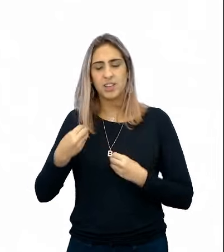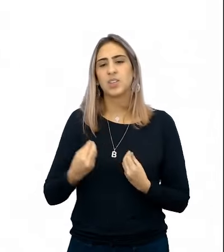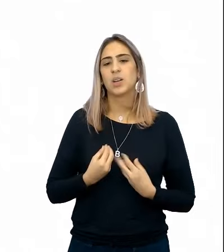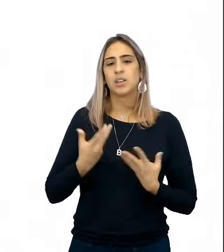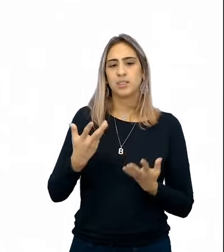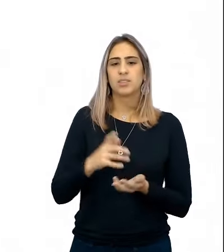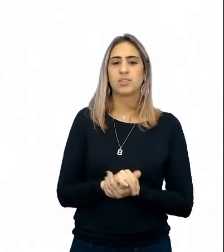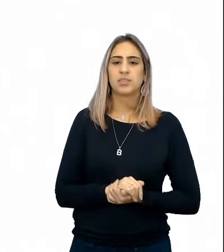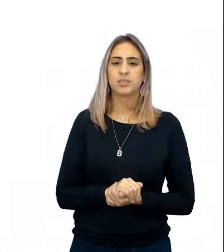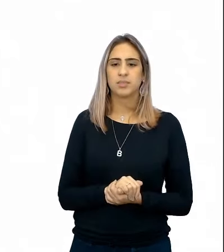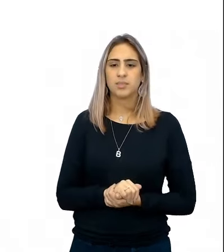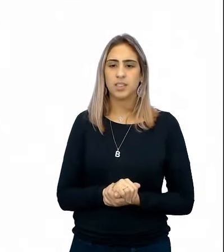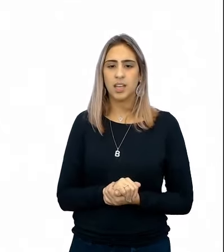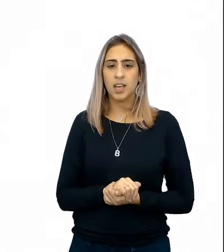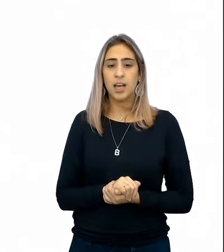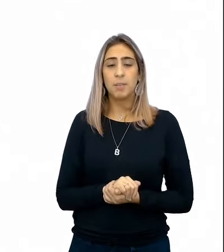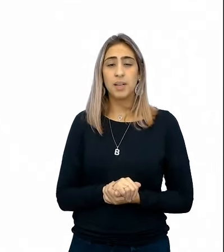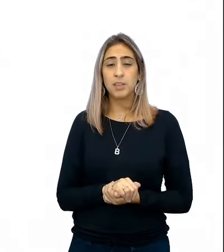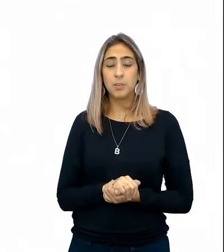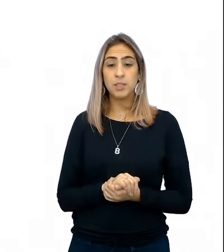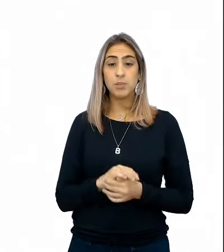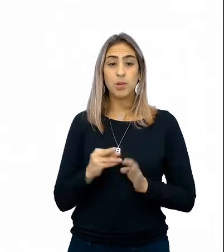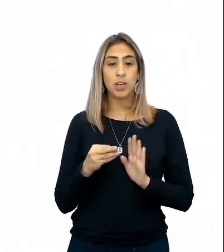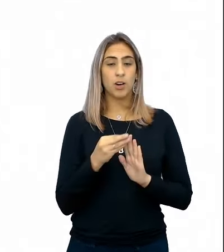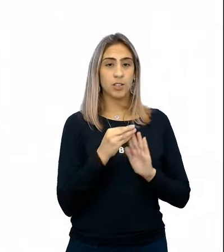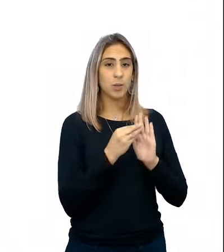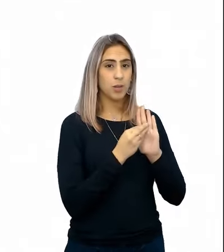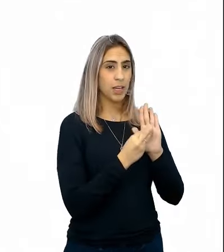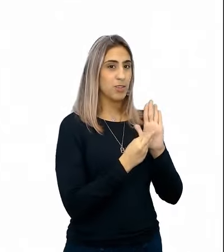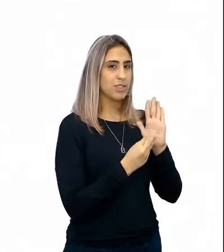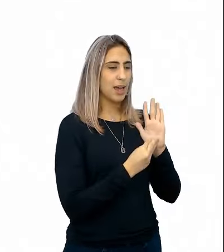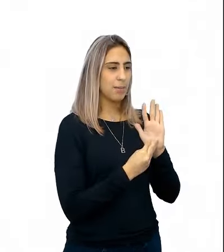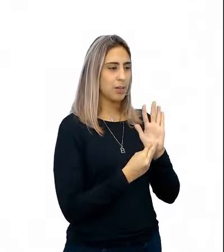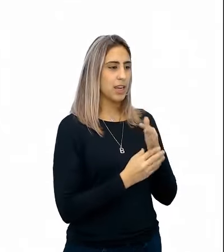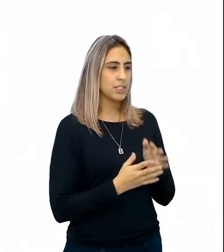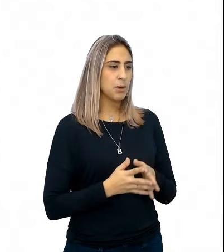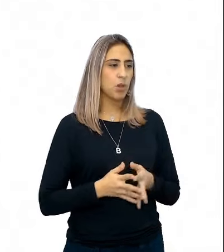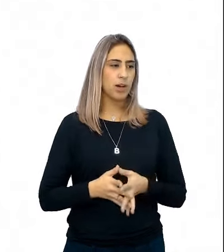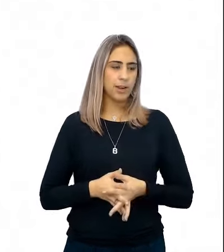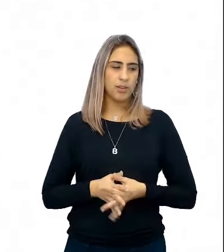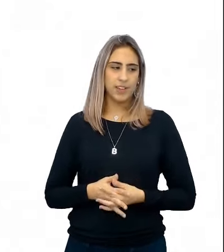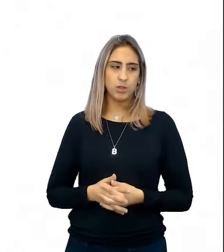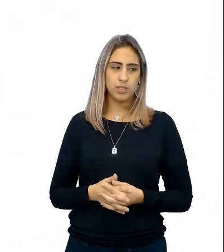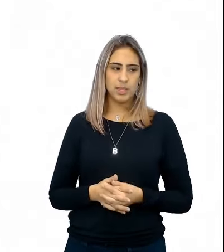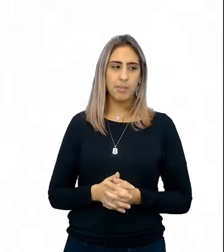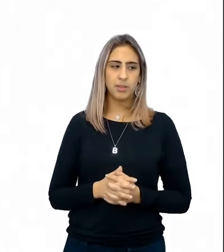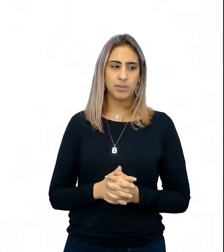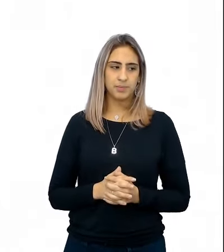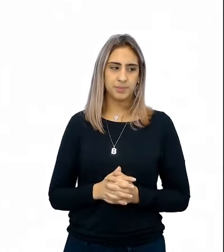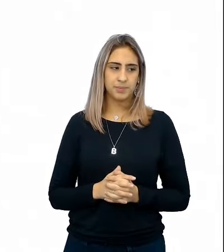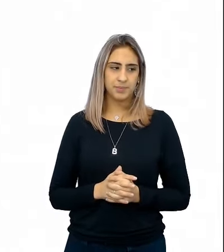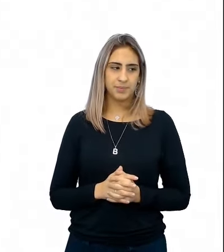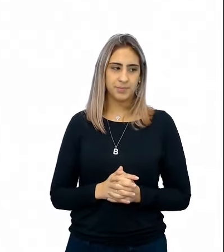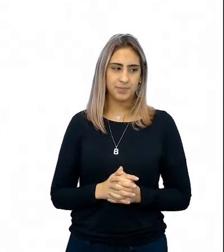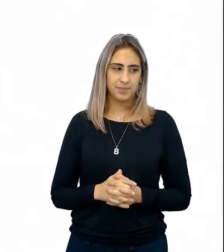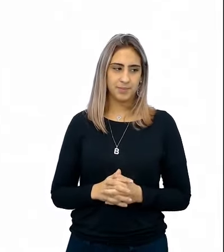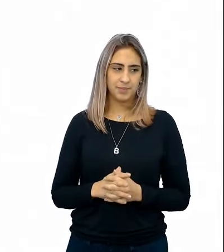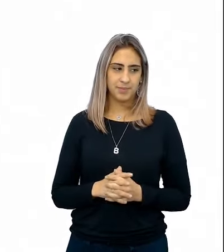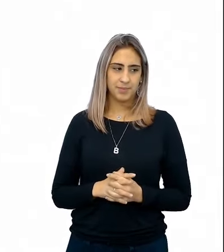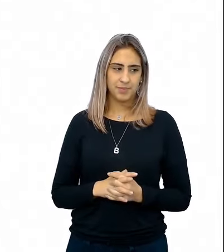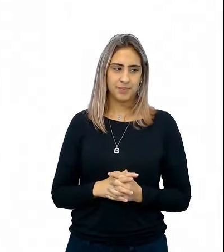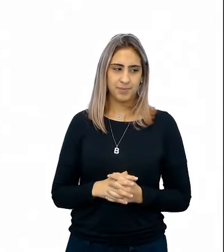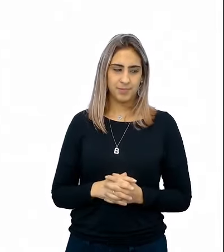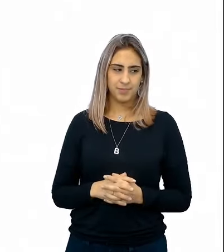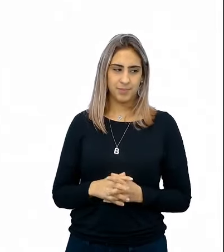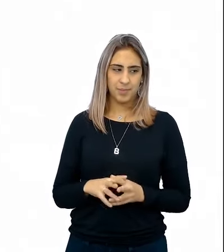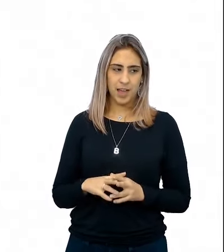dados explícitos nessa tabela. Em relação aos distratores apresentados, são